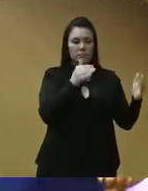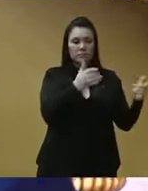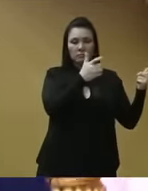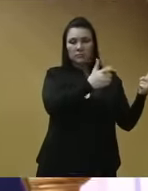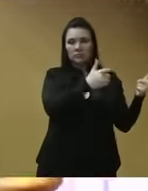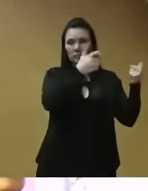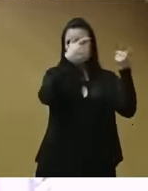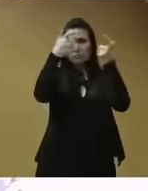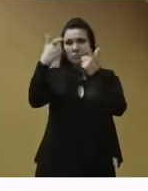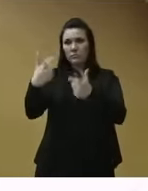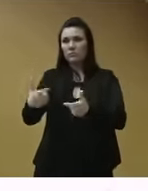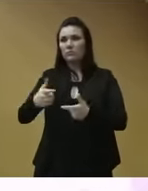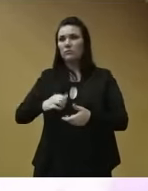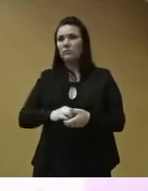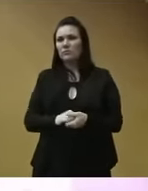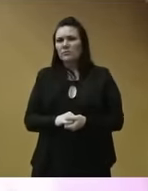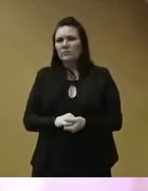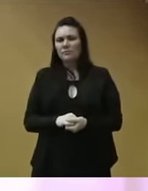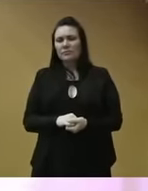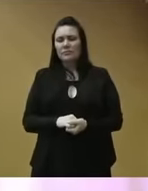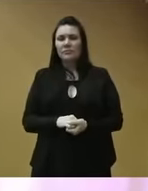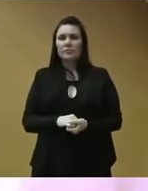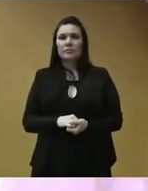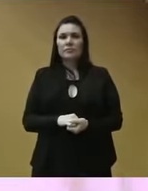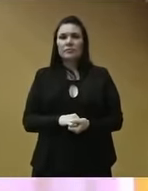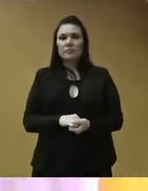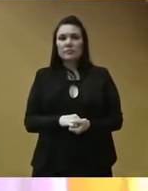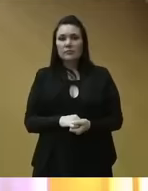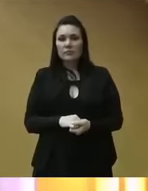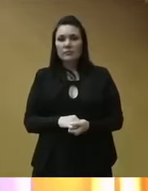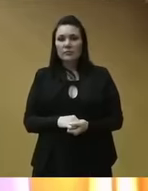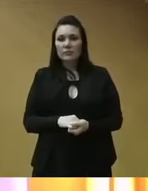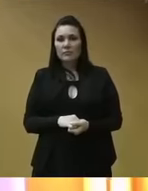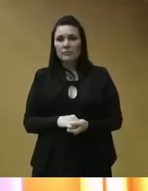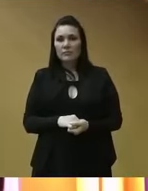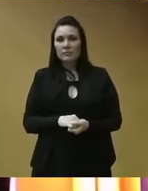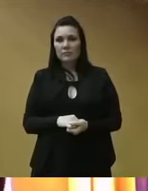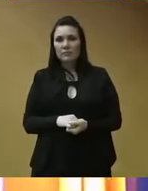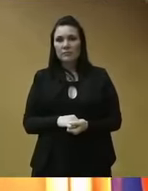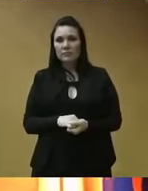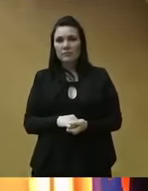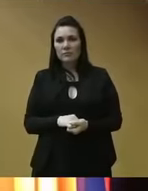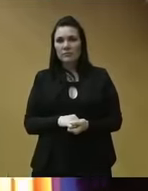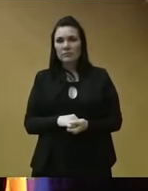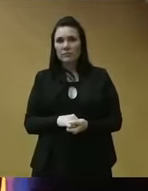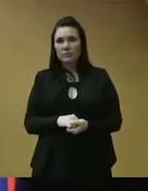a fim de proceder à colocação dos chapéus nos formandos.